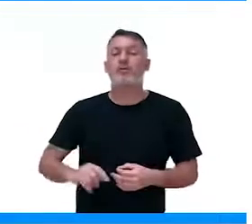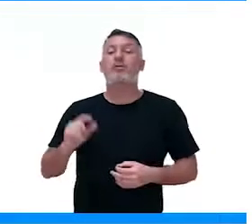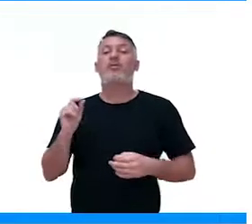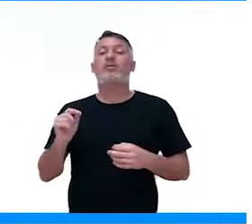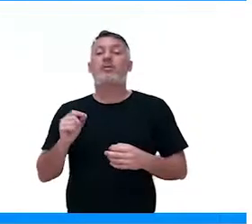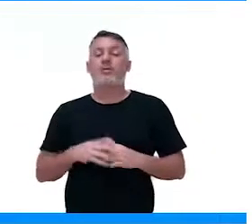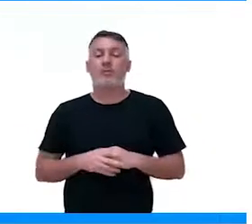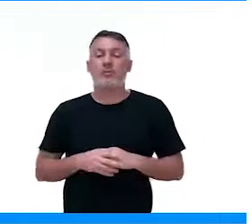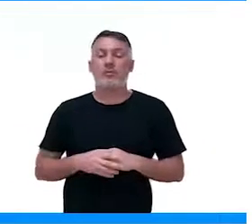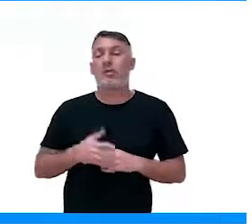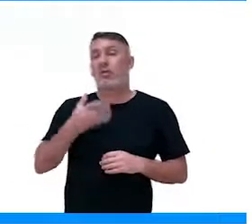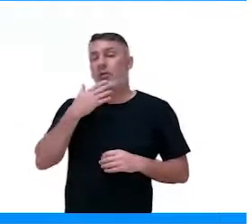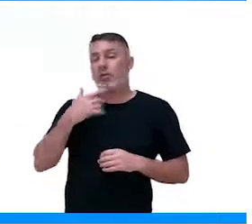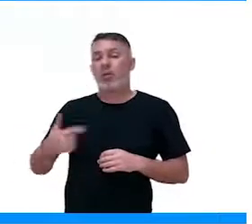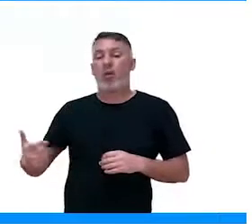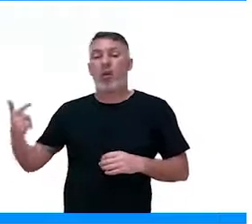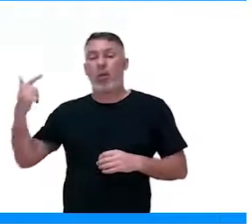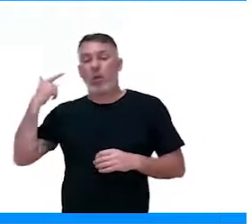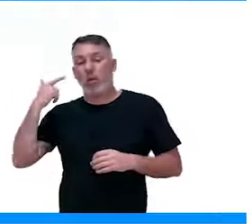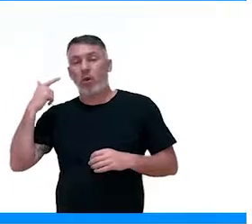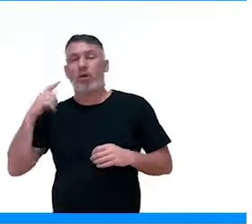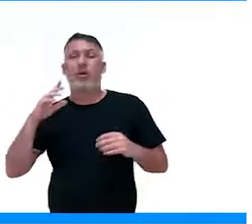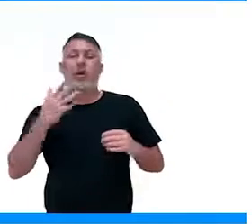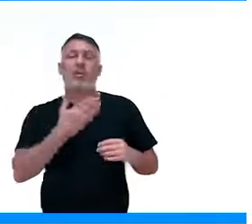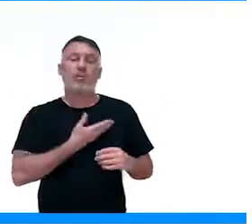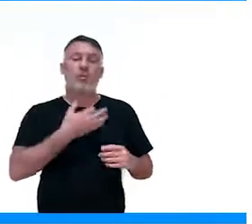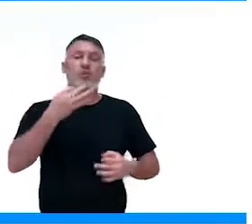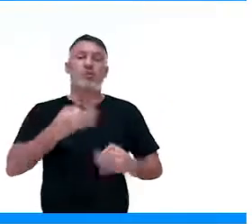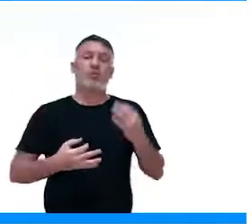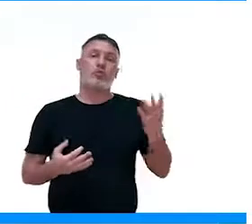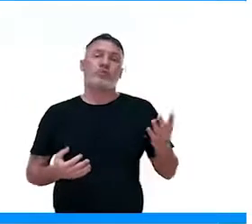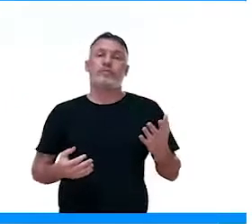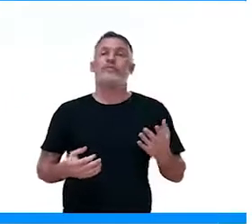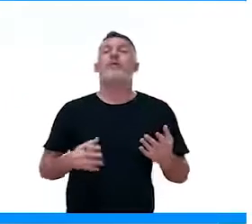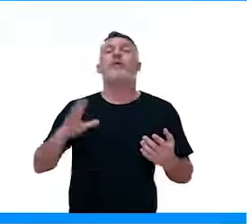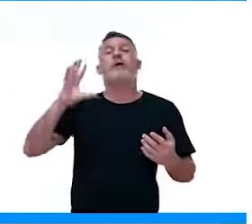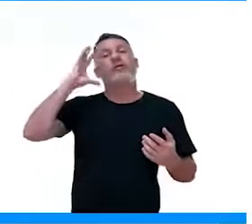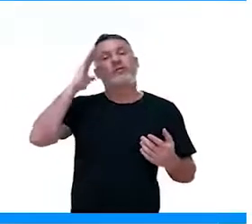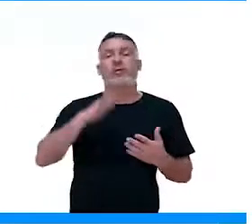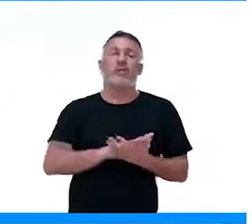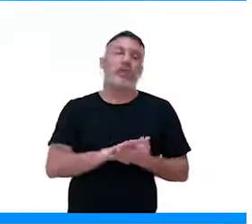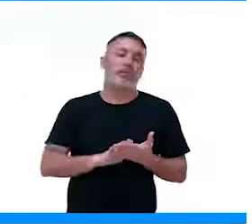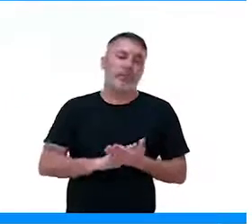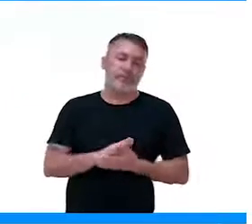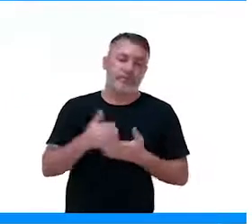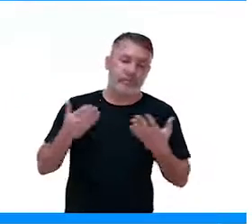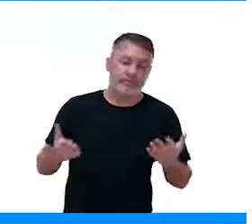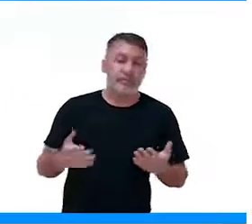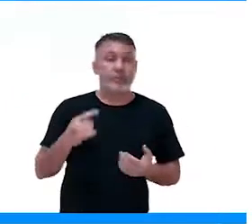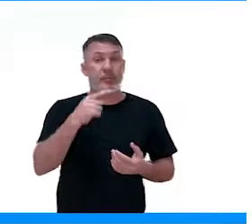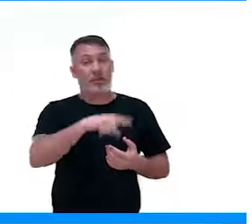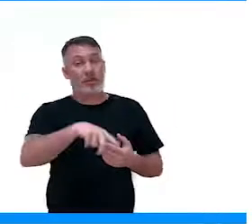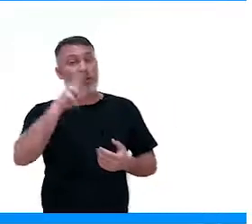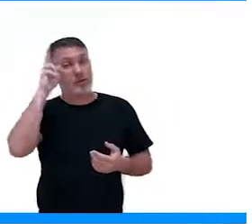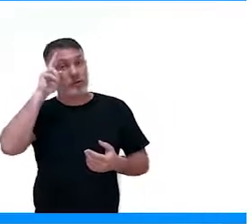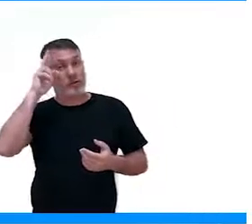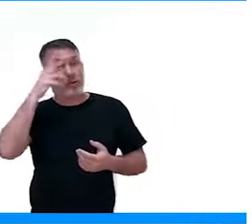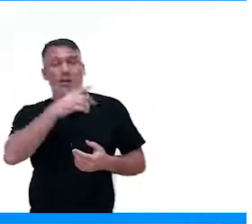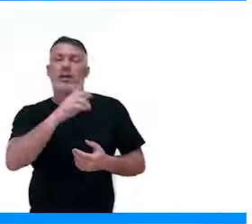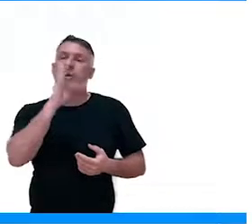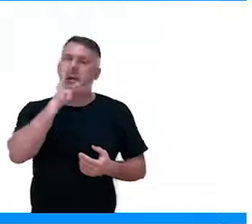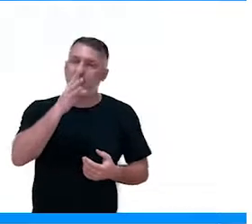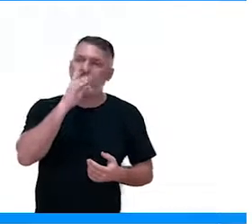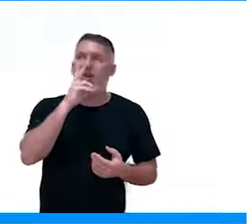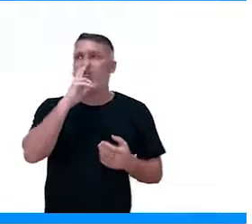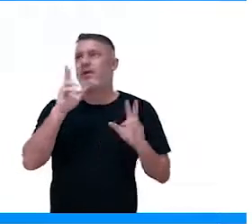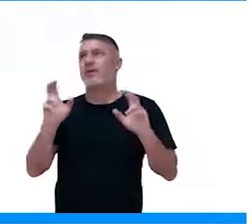que acontece? O bandido era amigo do juiz, né? Tudo acabou em pizza. A gente tem aí uma história com